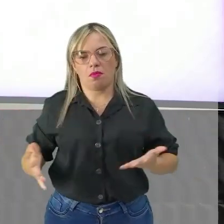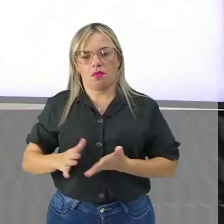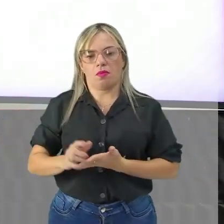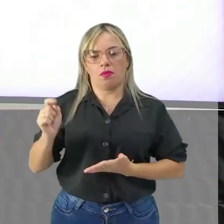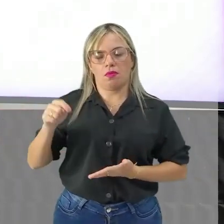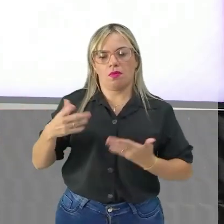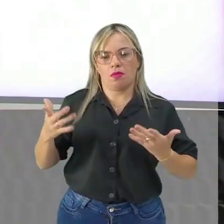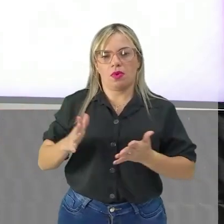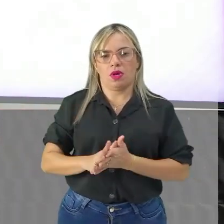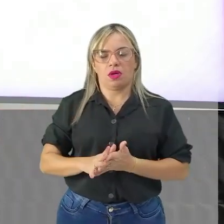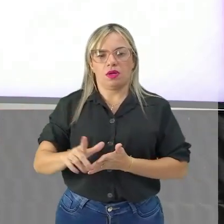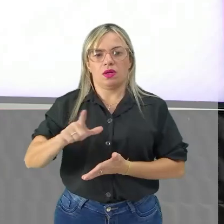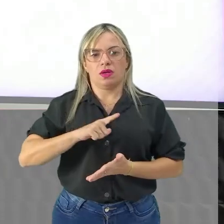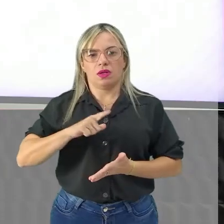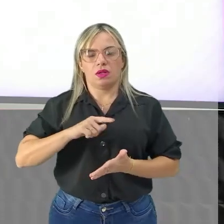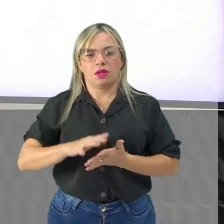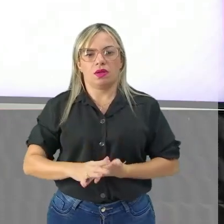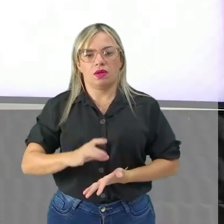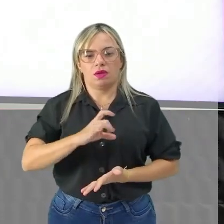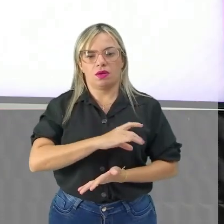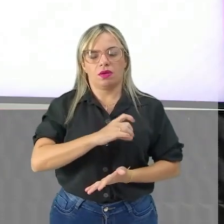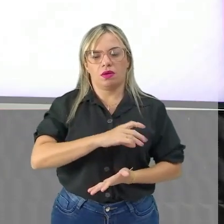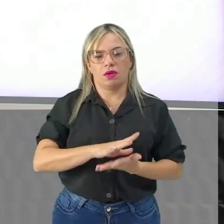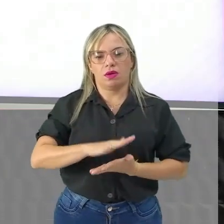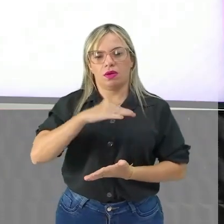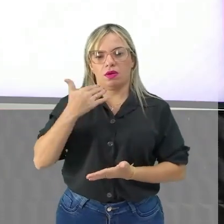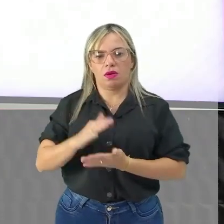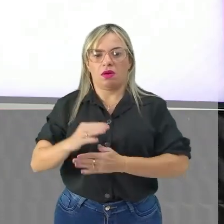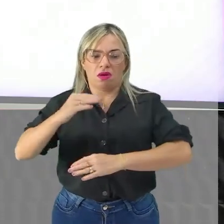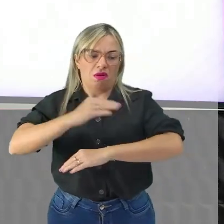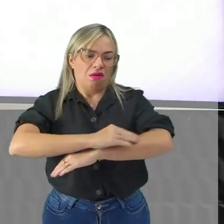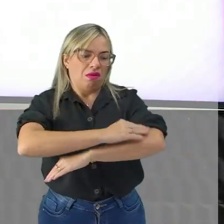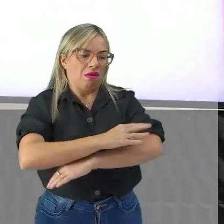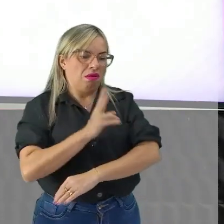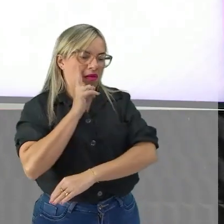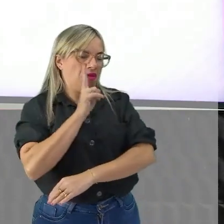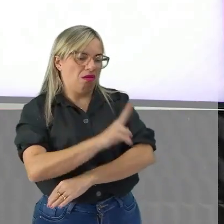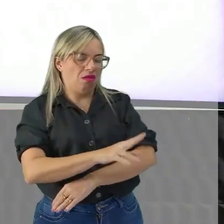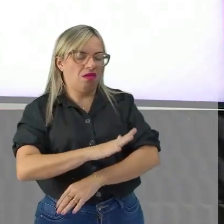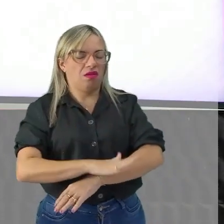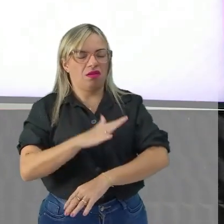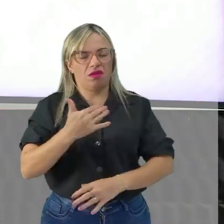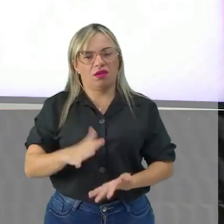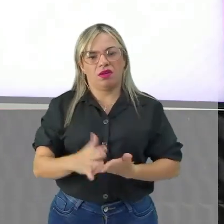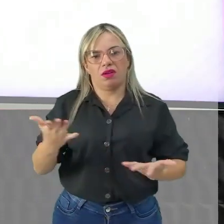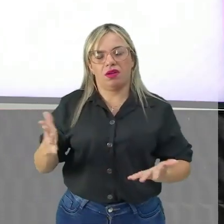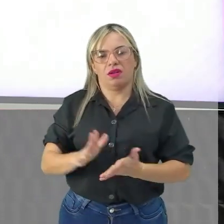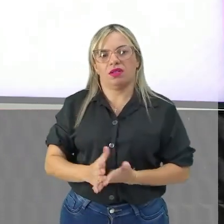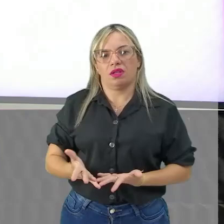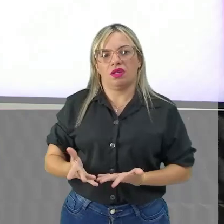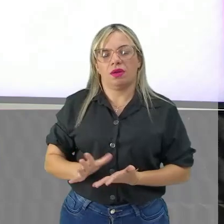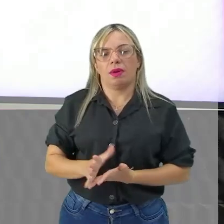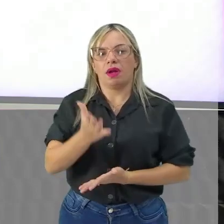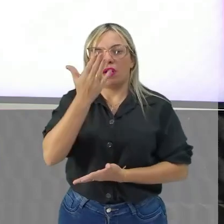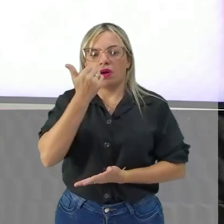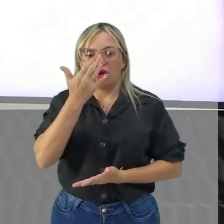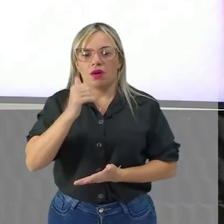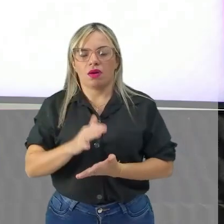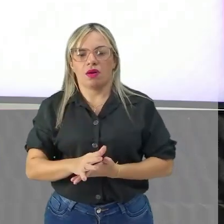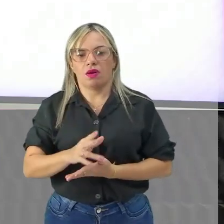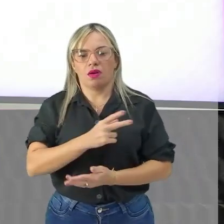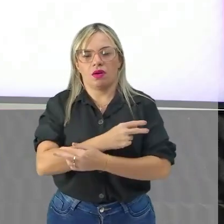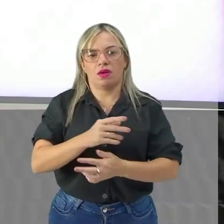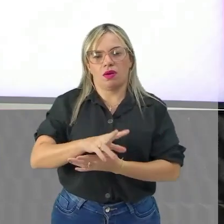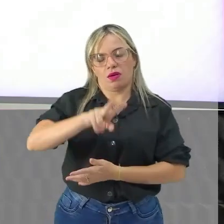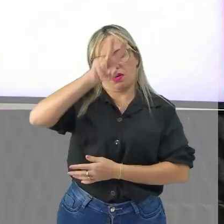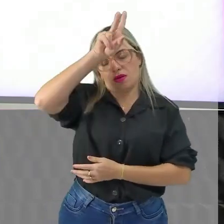gente tem medo e mata, né, olha um sapo, ai meu Deus, um sapo, né, só que ele está ali para comer o inseto, que esse sim